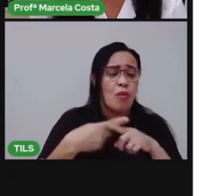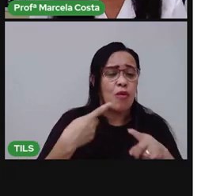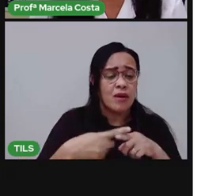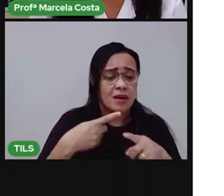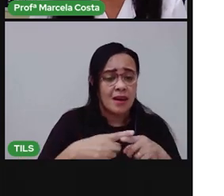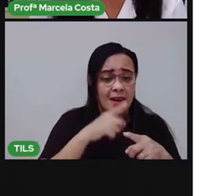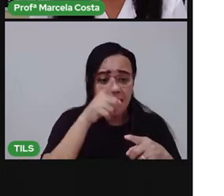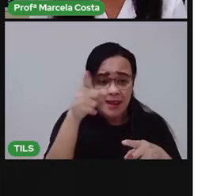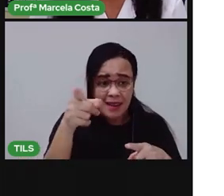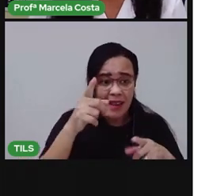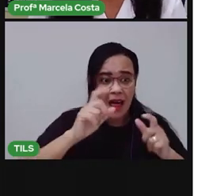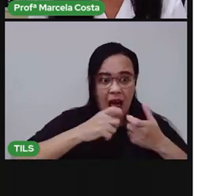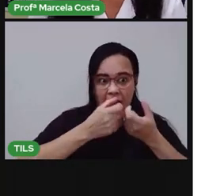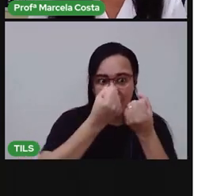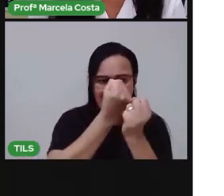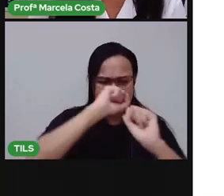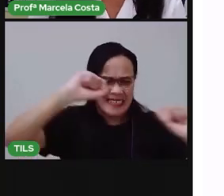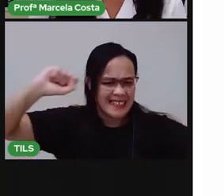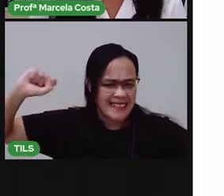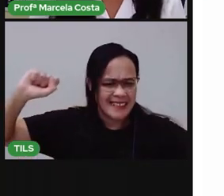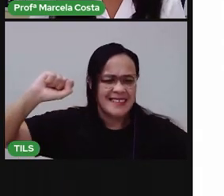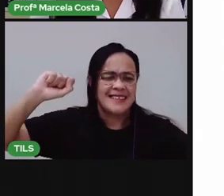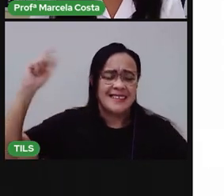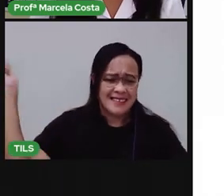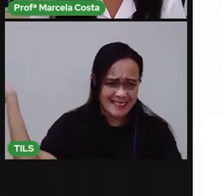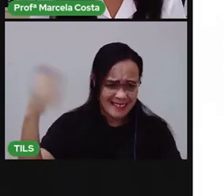zona rural, nos distritos.